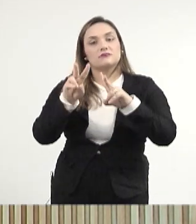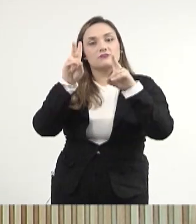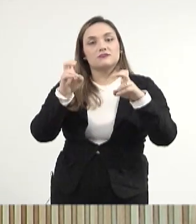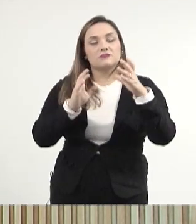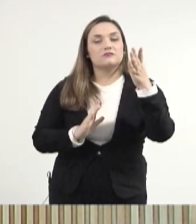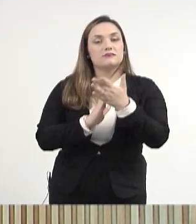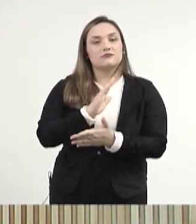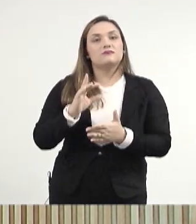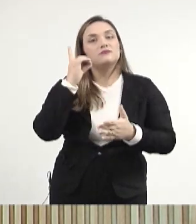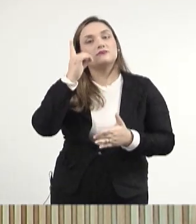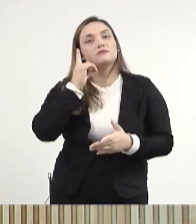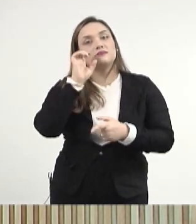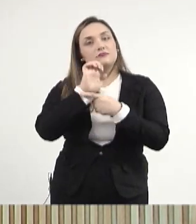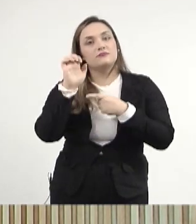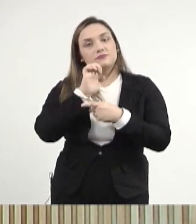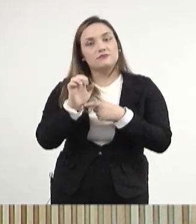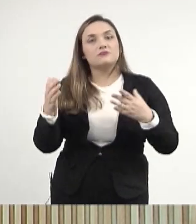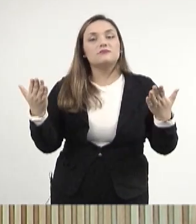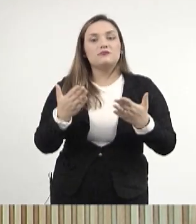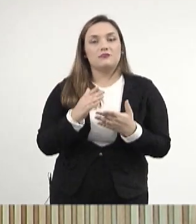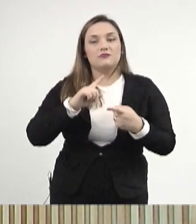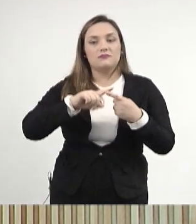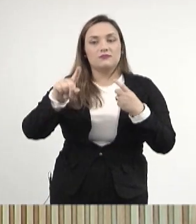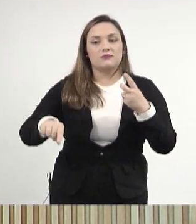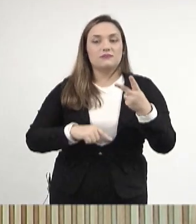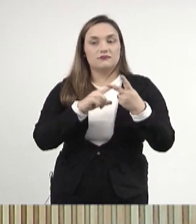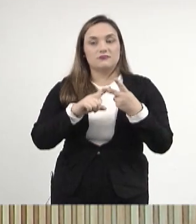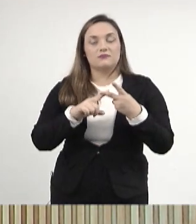pelos deputados estaduais. Próximo item.